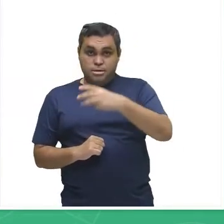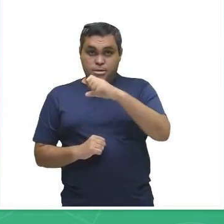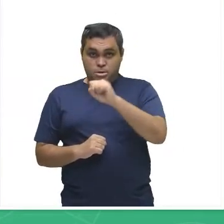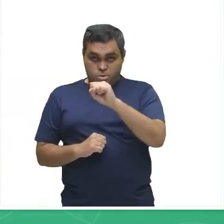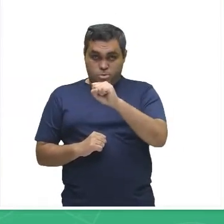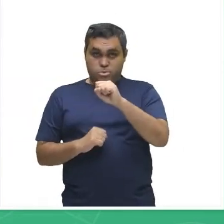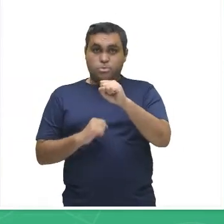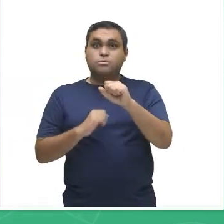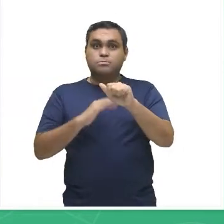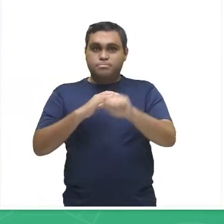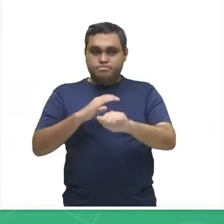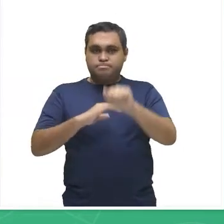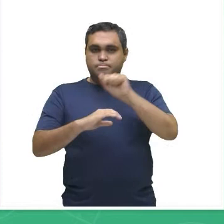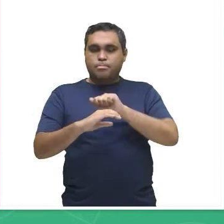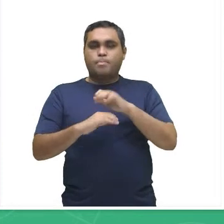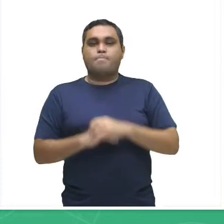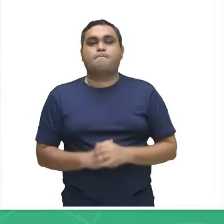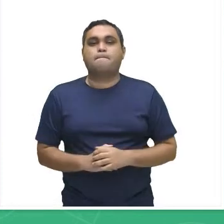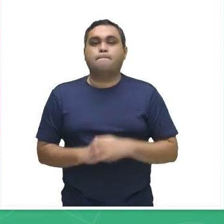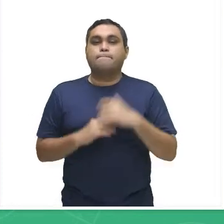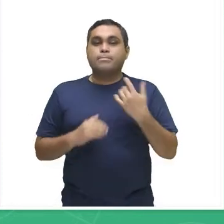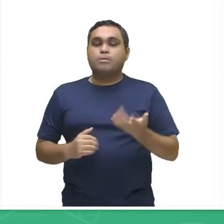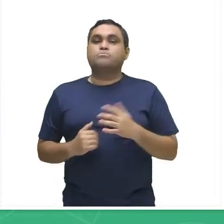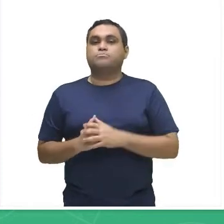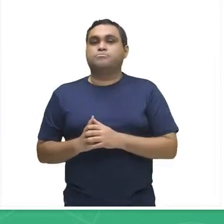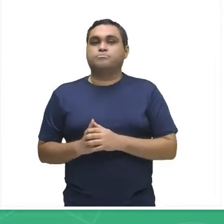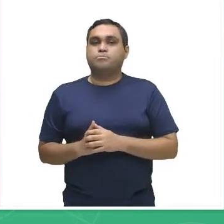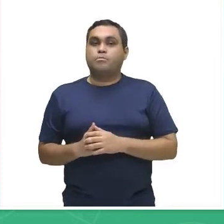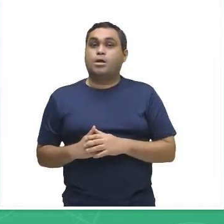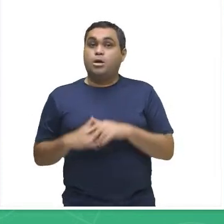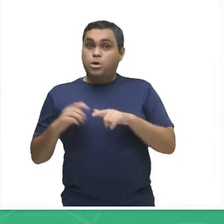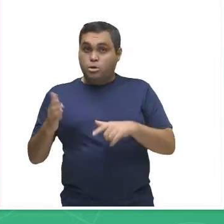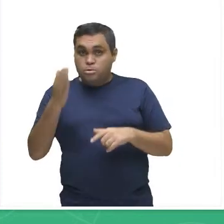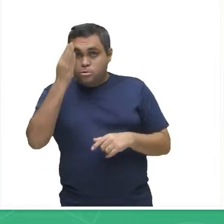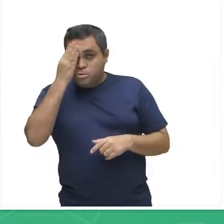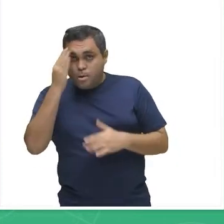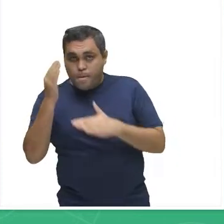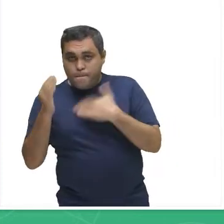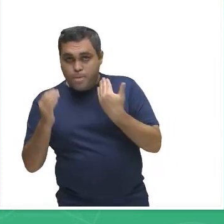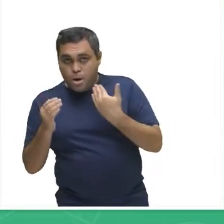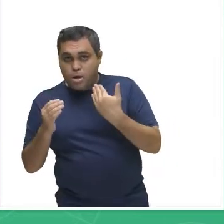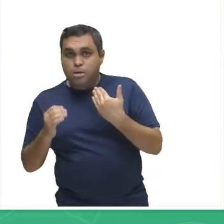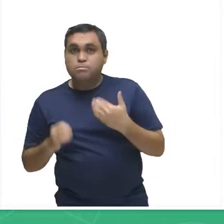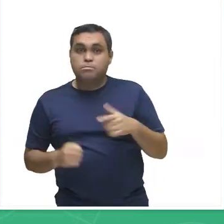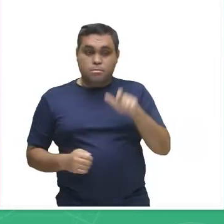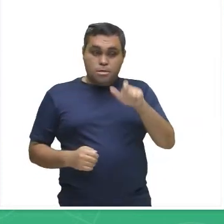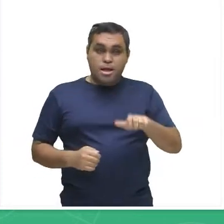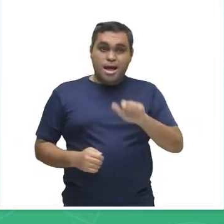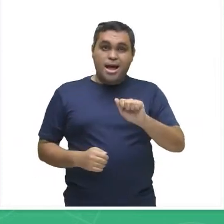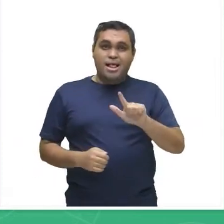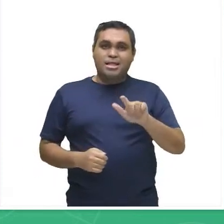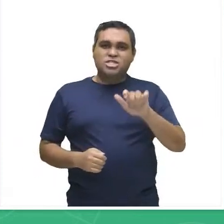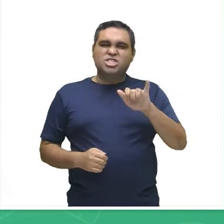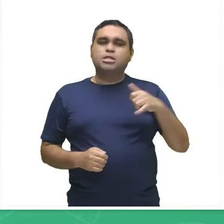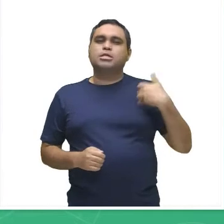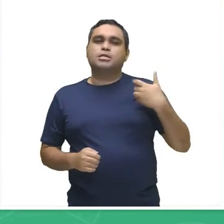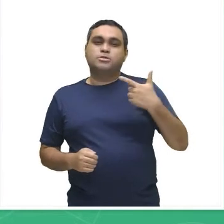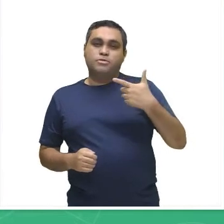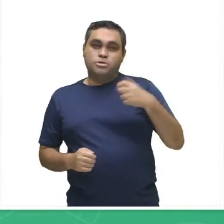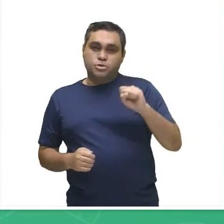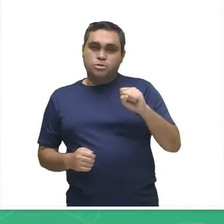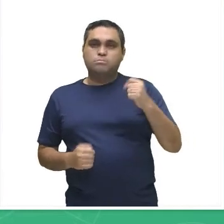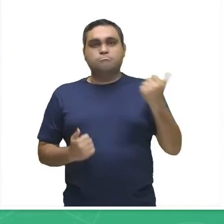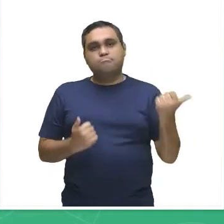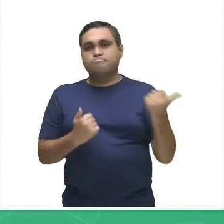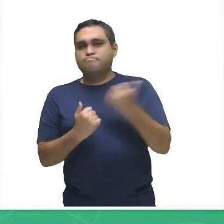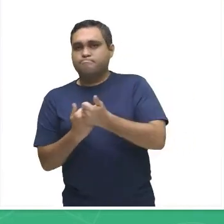a partir da morte do Filipe, o Alexandre assume o trono aos 20 anos de idade.